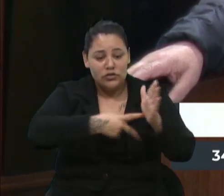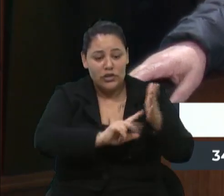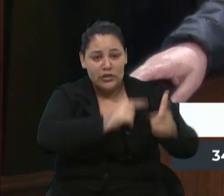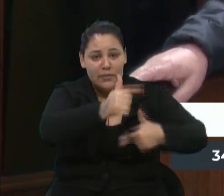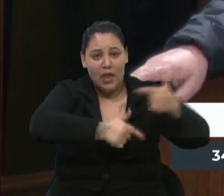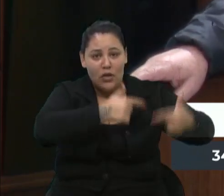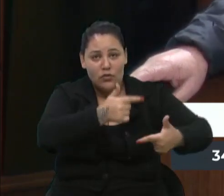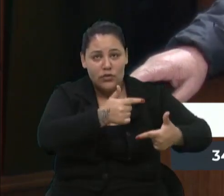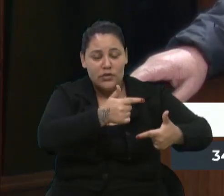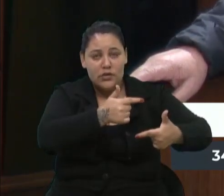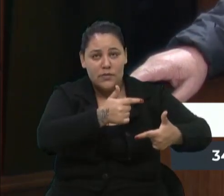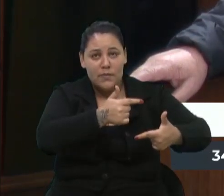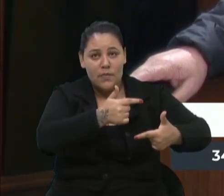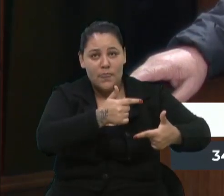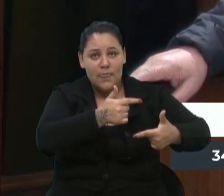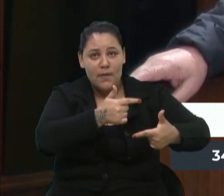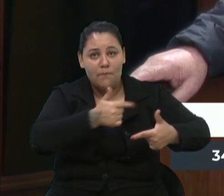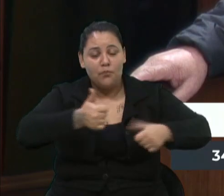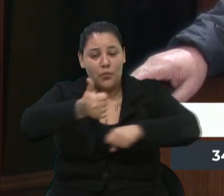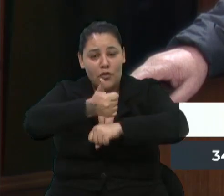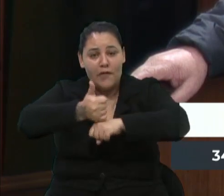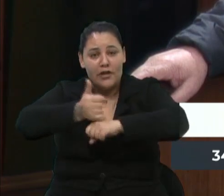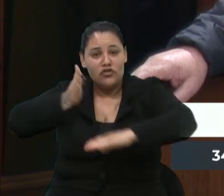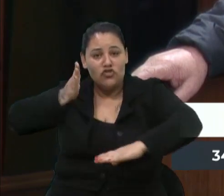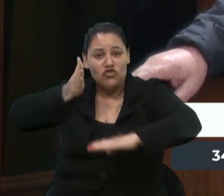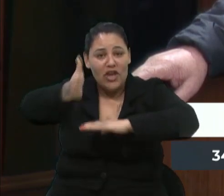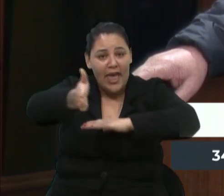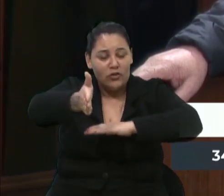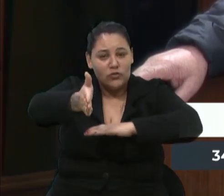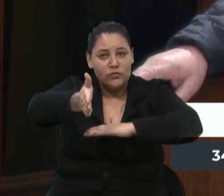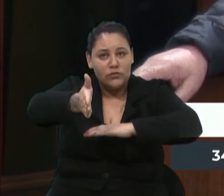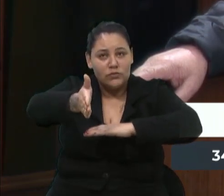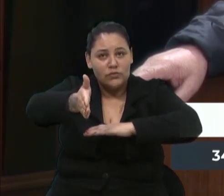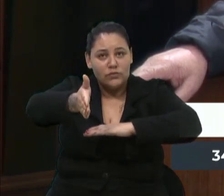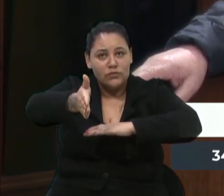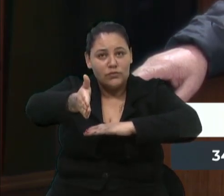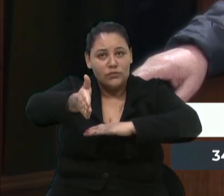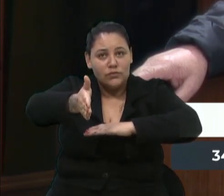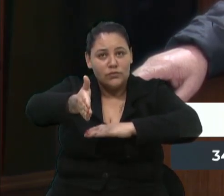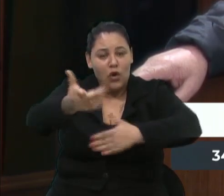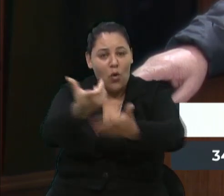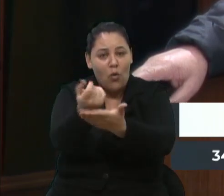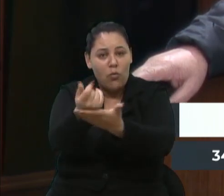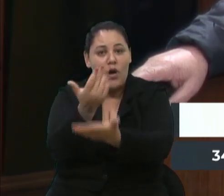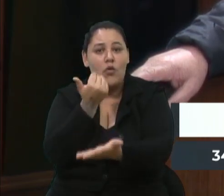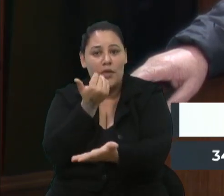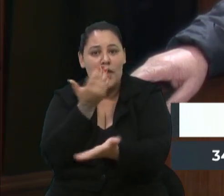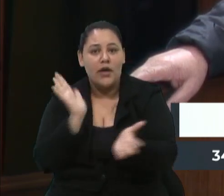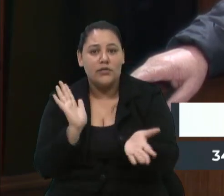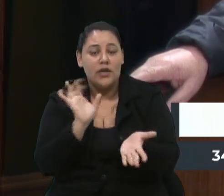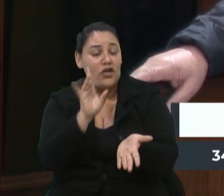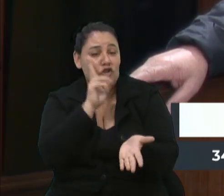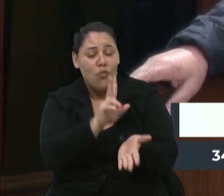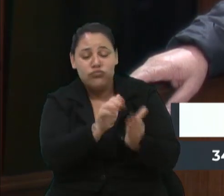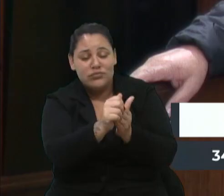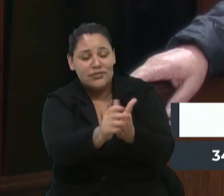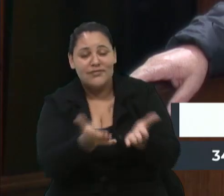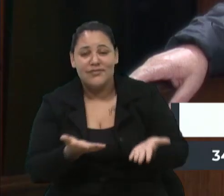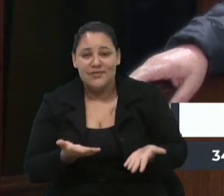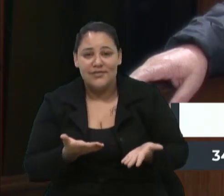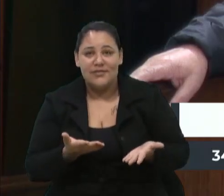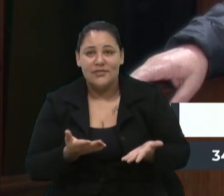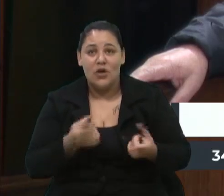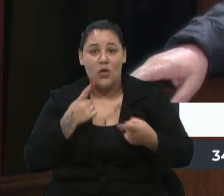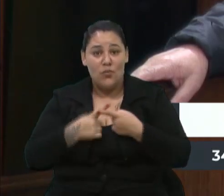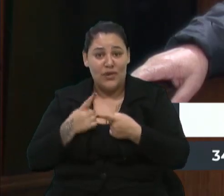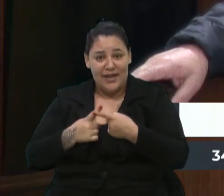os trabalhadores, vai direto lá para os mercados. É só ver, porque se os